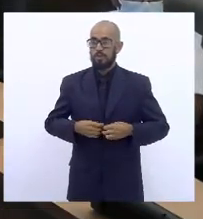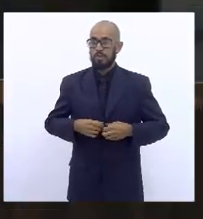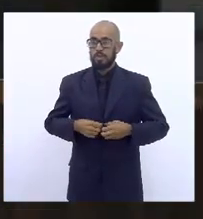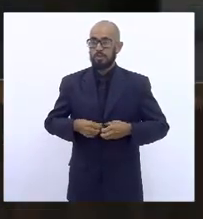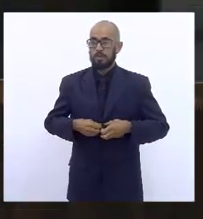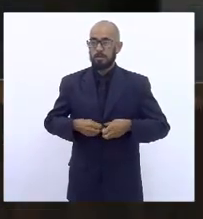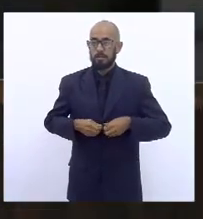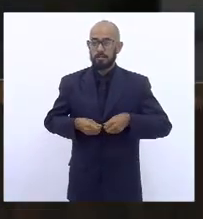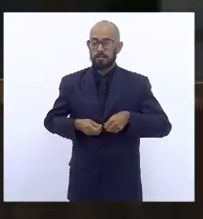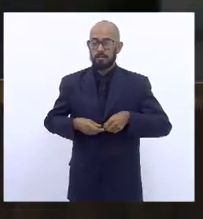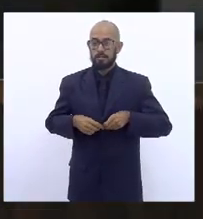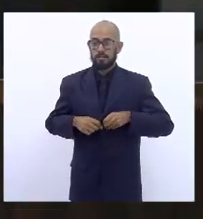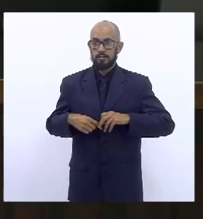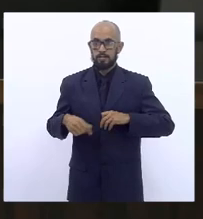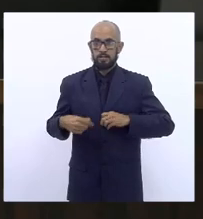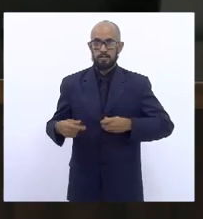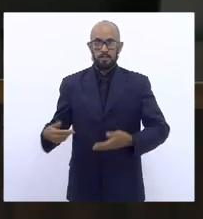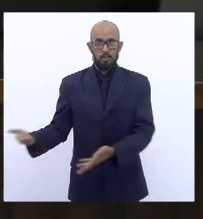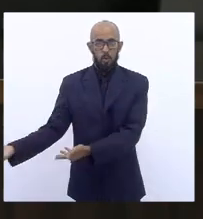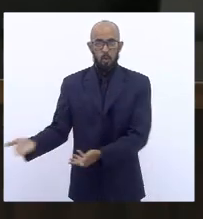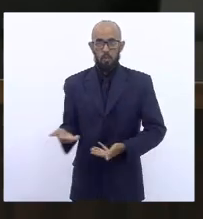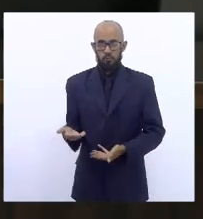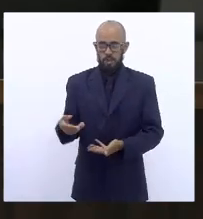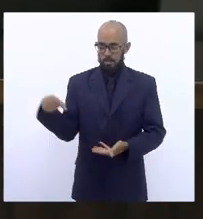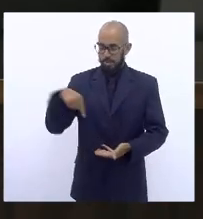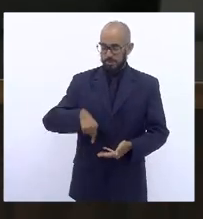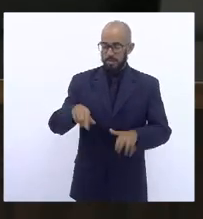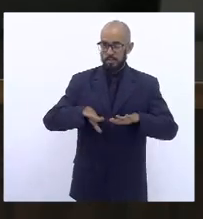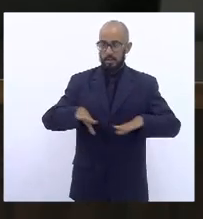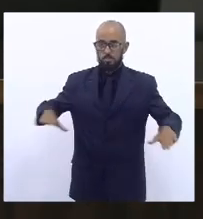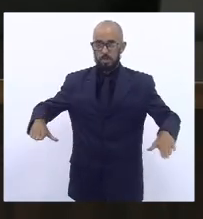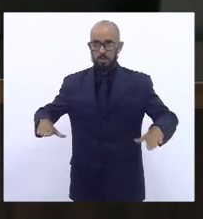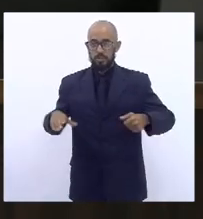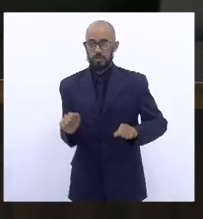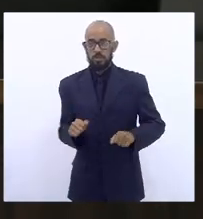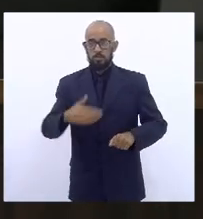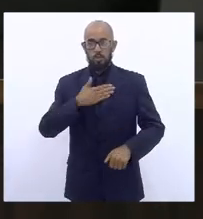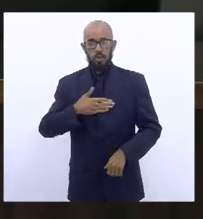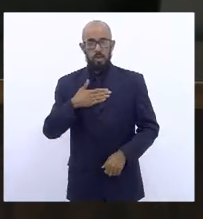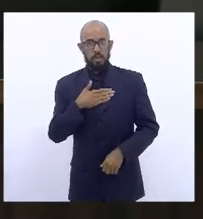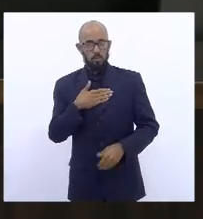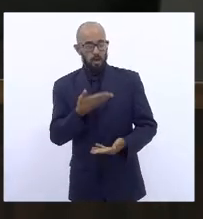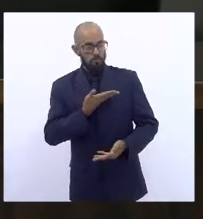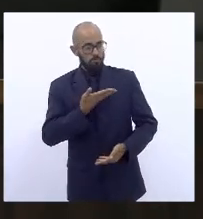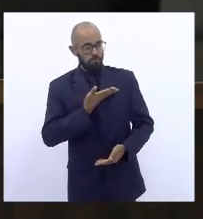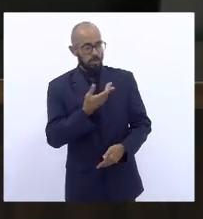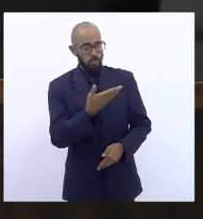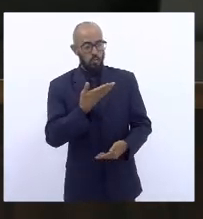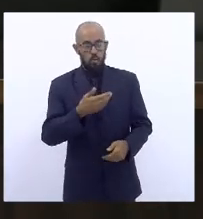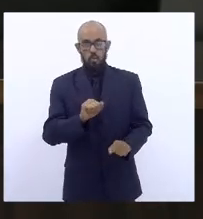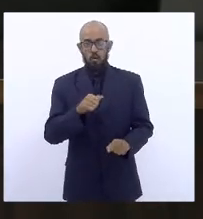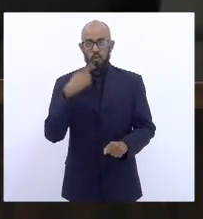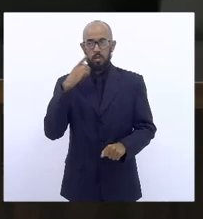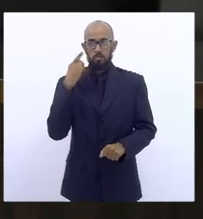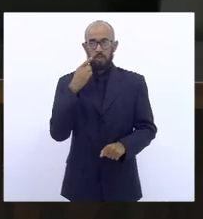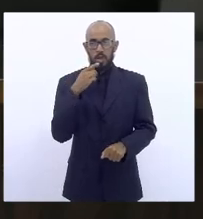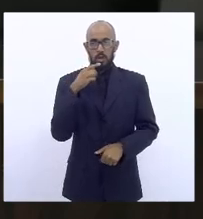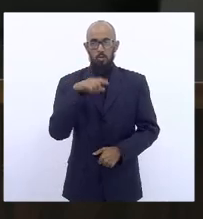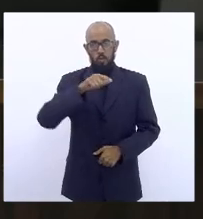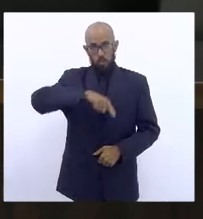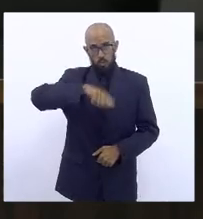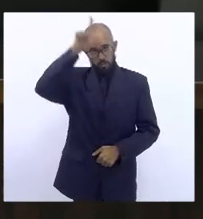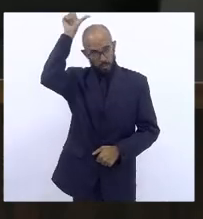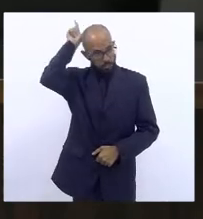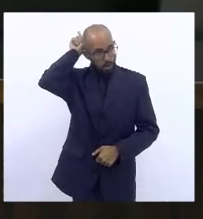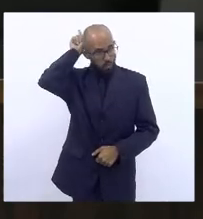Quero convidar para que esteja conosco também aqui à mesa, meu querido amigo e meu colega deputado Luiz Paulo Corrêa da